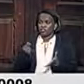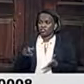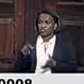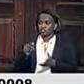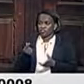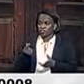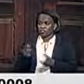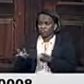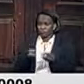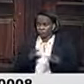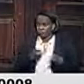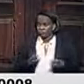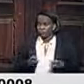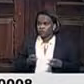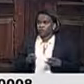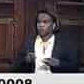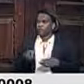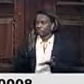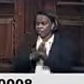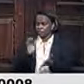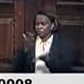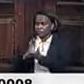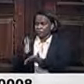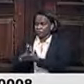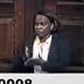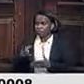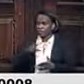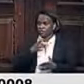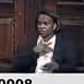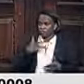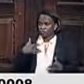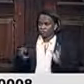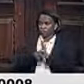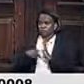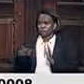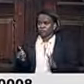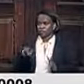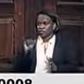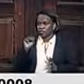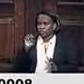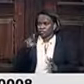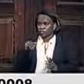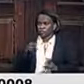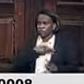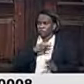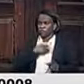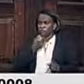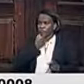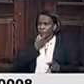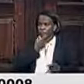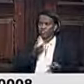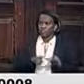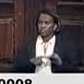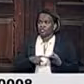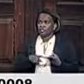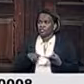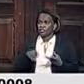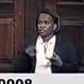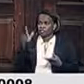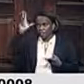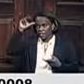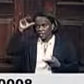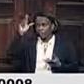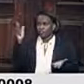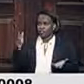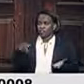dos 2% e vem aniquilando a rede própria de saúde. E a Zer de Madureira, e a Zer de Penha, e a Zer de Gávea.